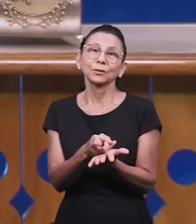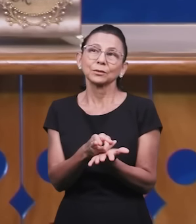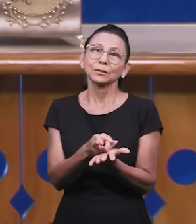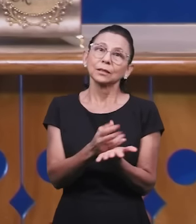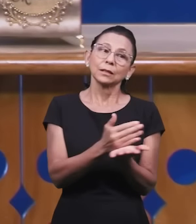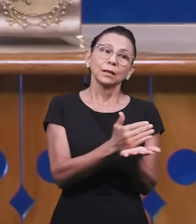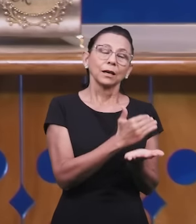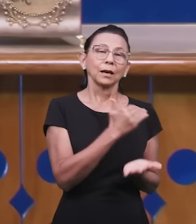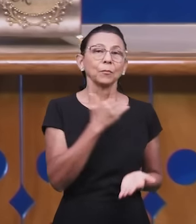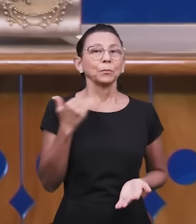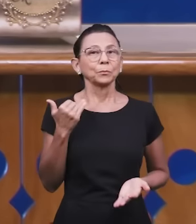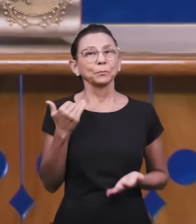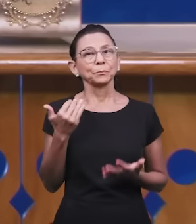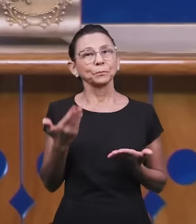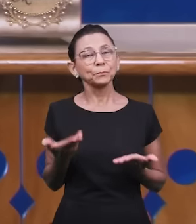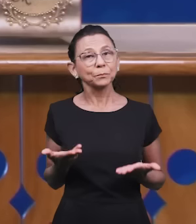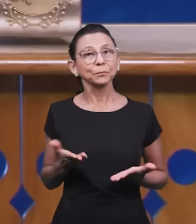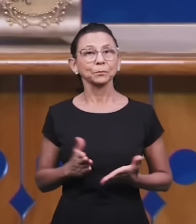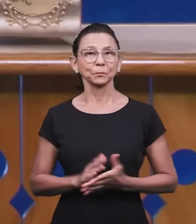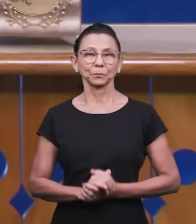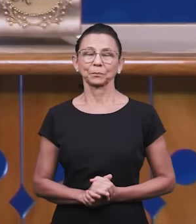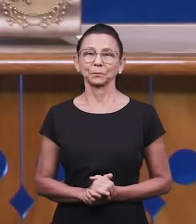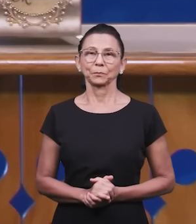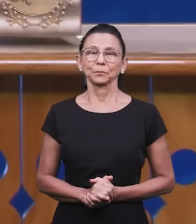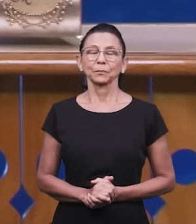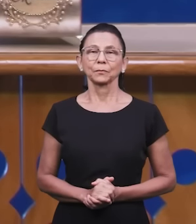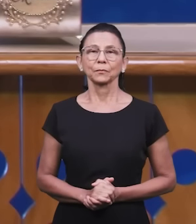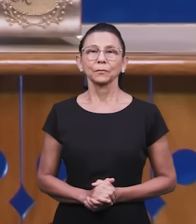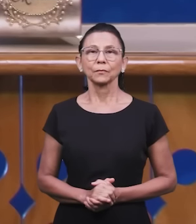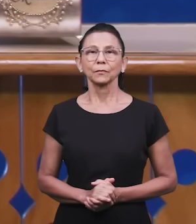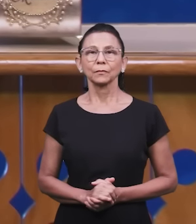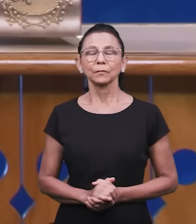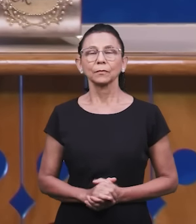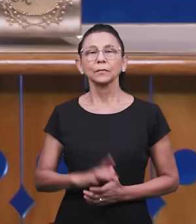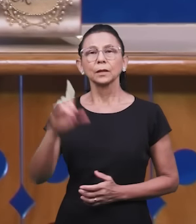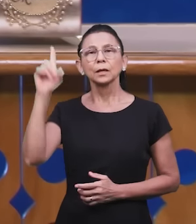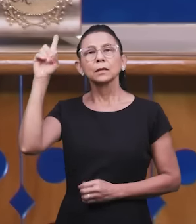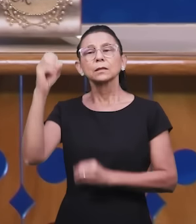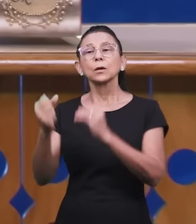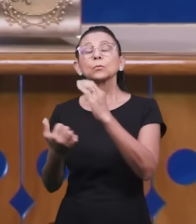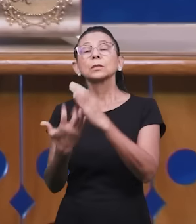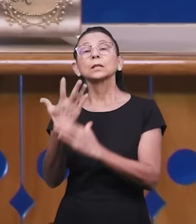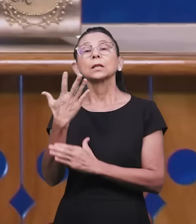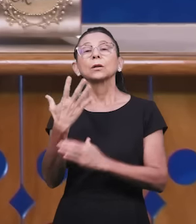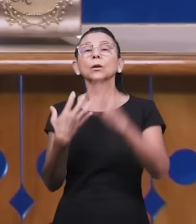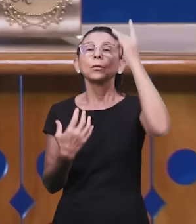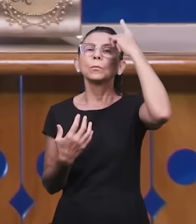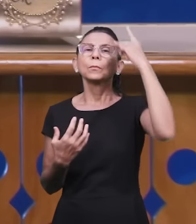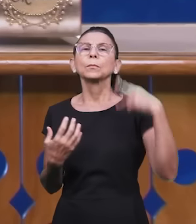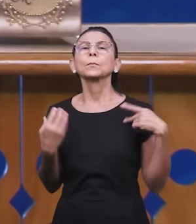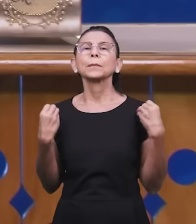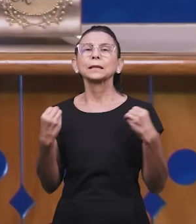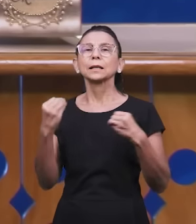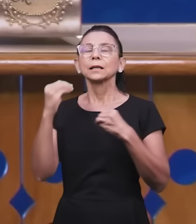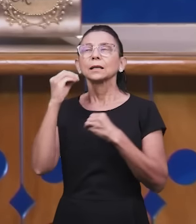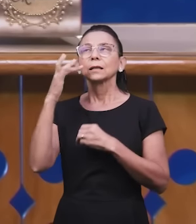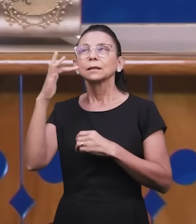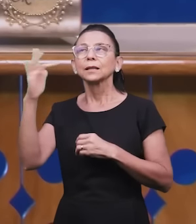elementos pelo qual o homem sofre. Porque o homem foi criado para ter vida. O homem foi